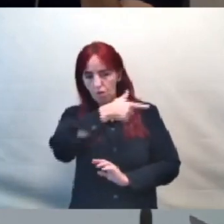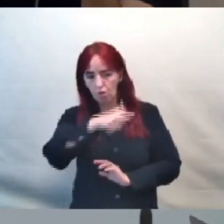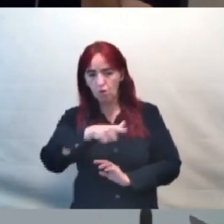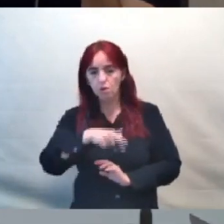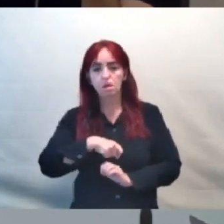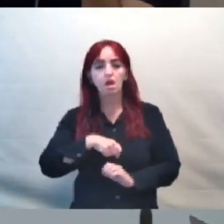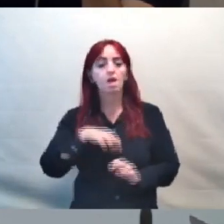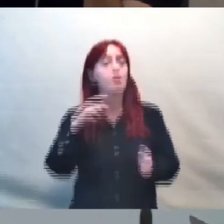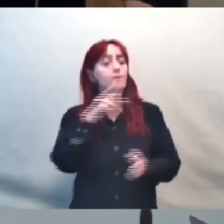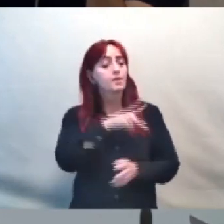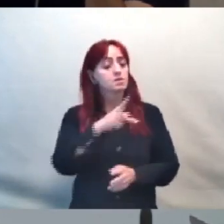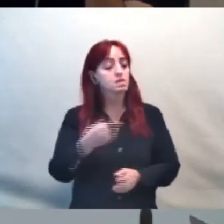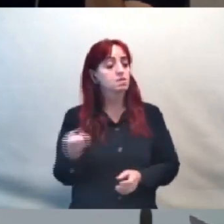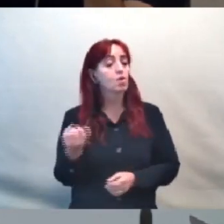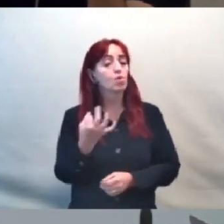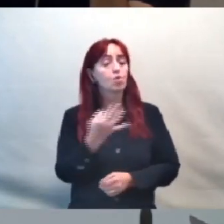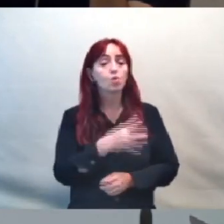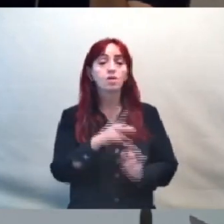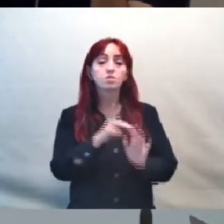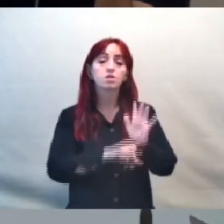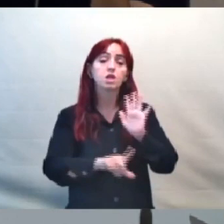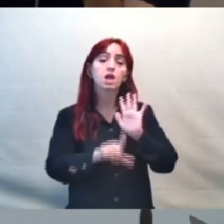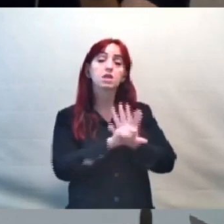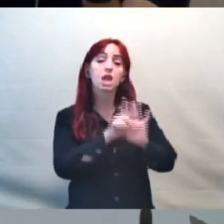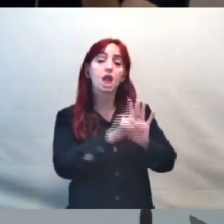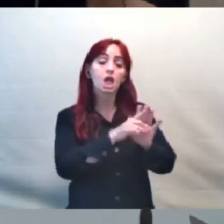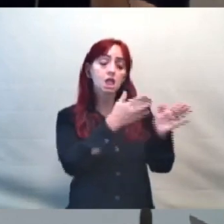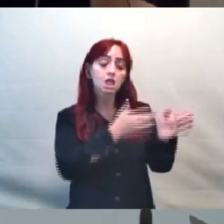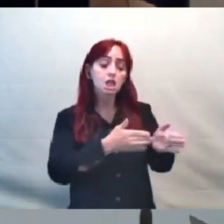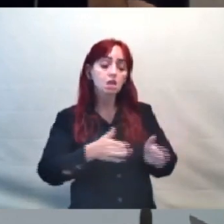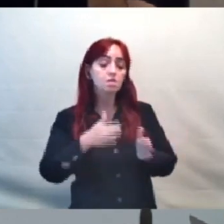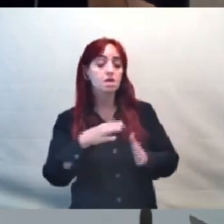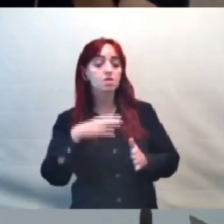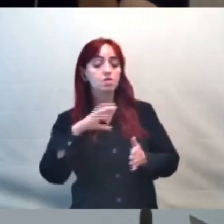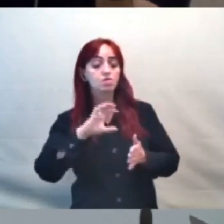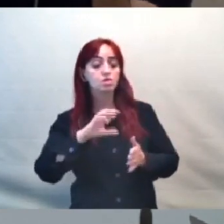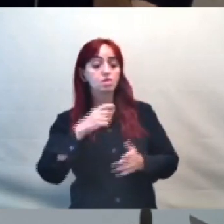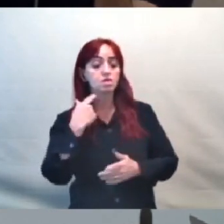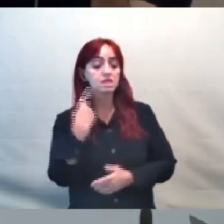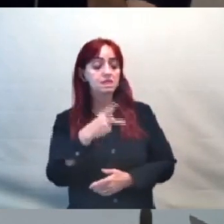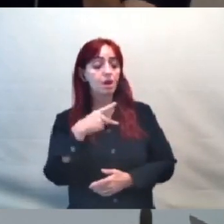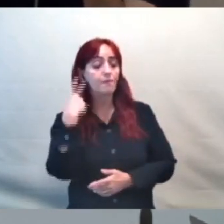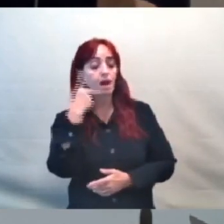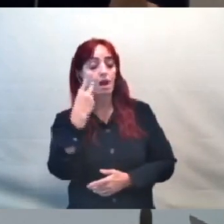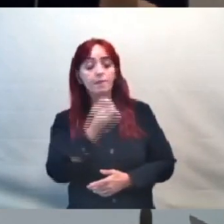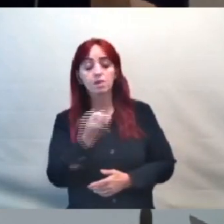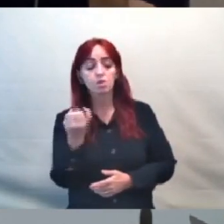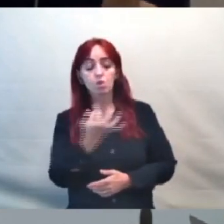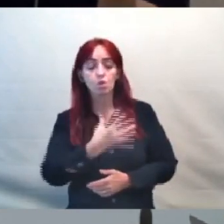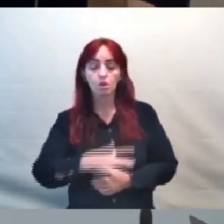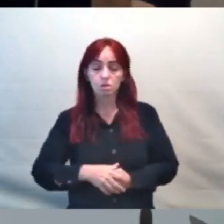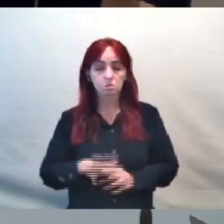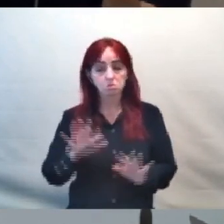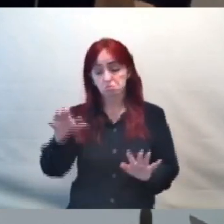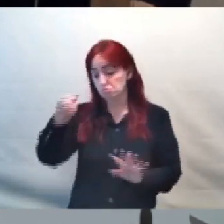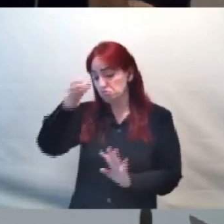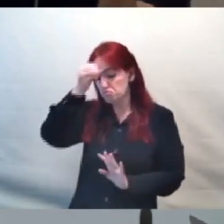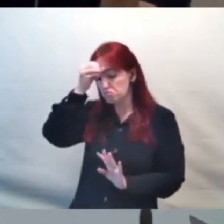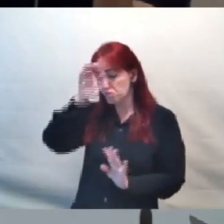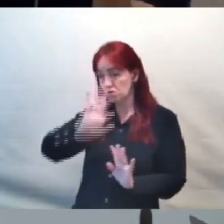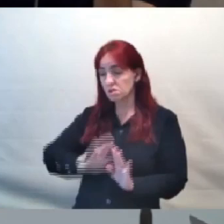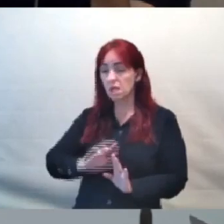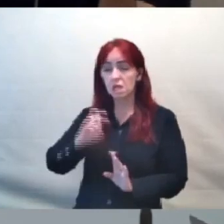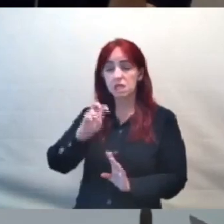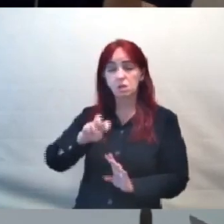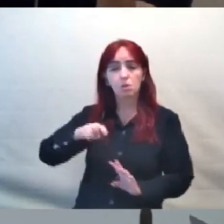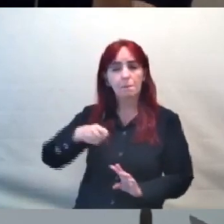seu parlamento? E eles olham para mim e dizem, como assim? Quantos são? Eu não sei, 5 mil, 6 mil, 7 mil,